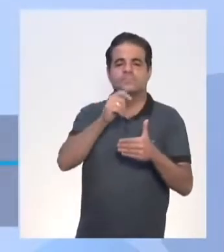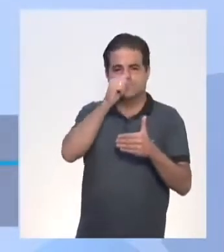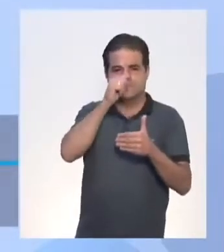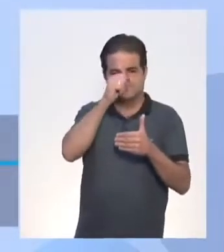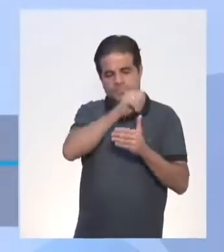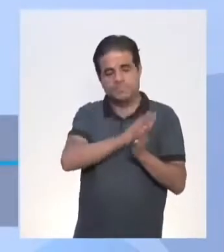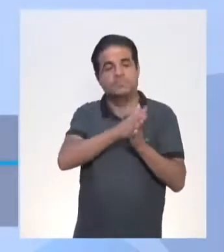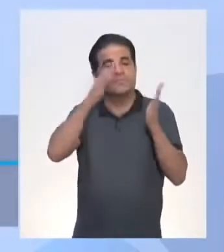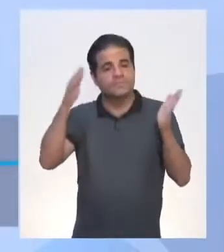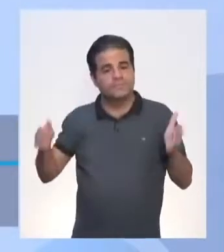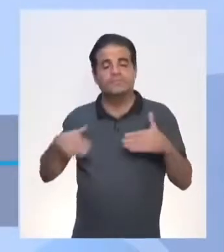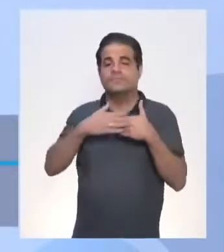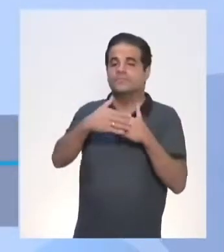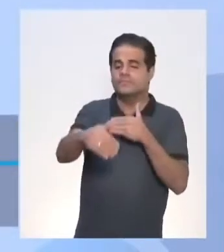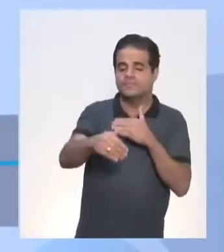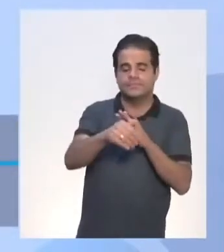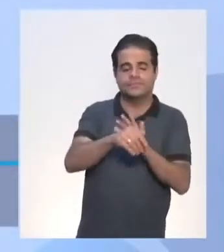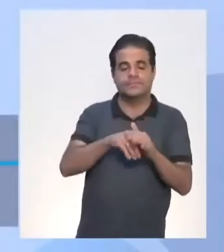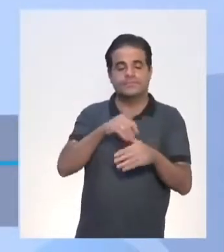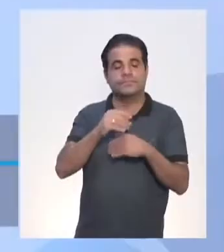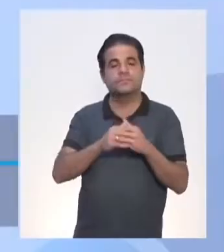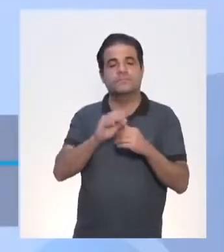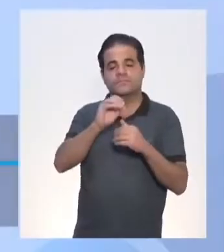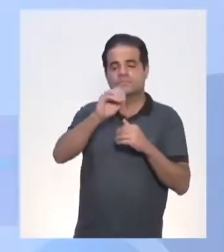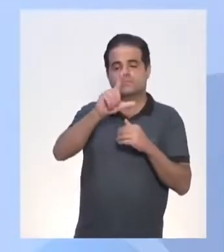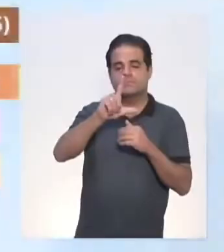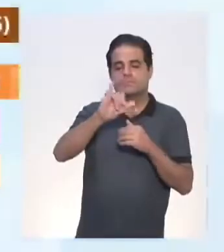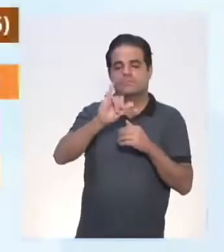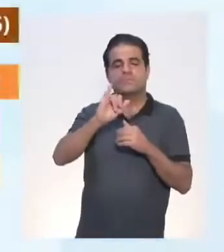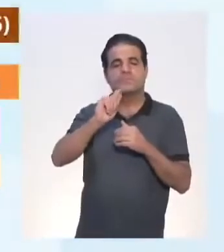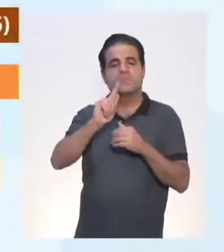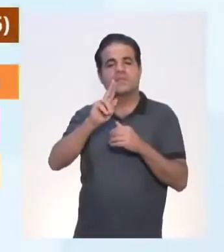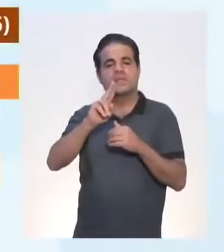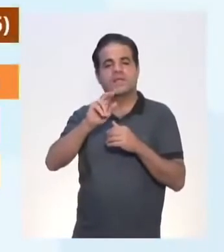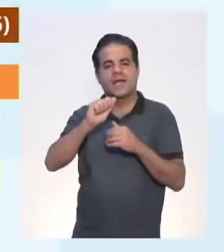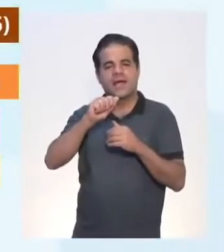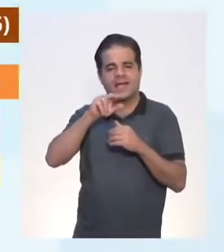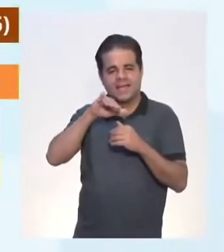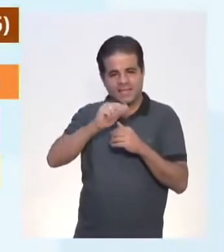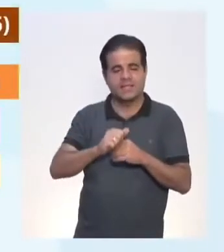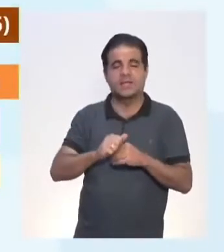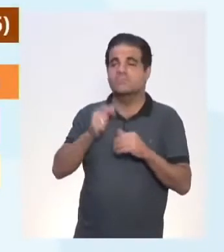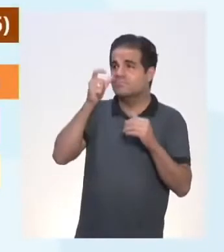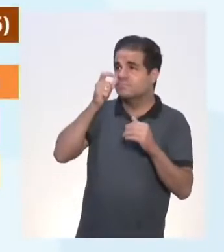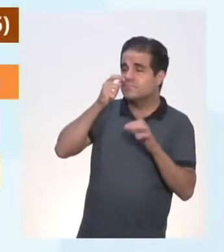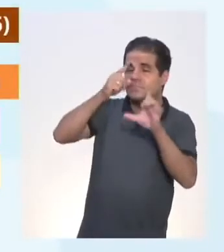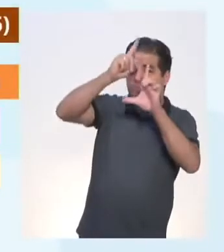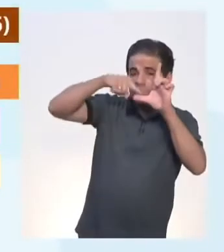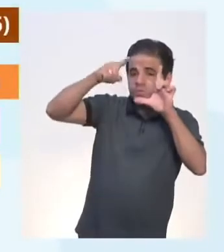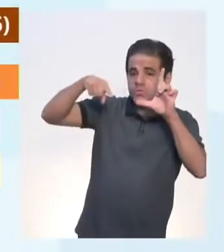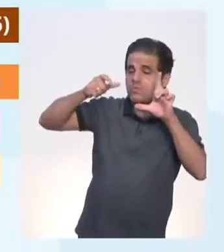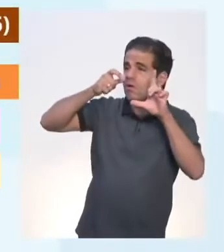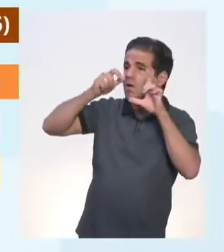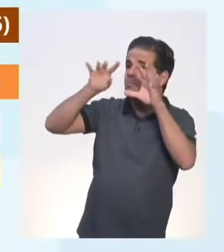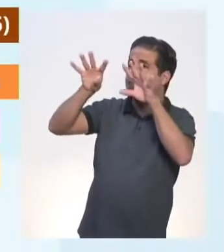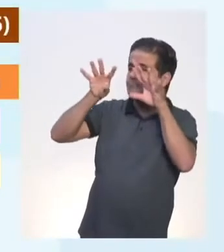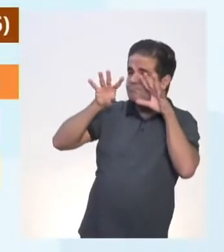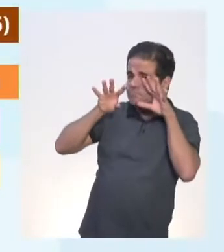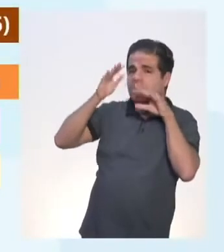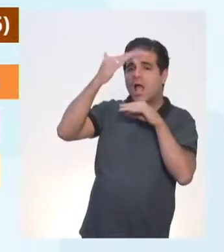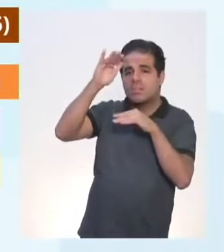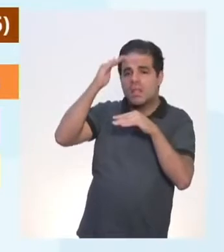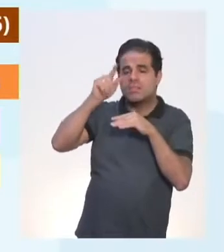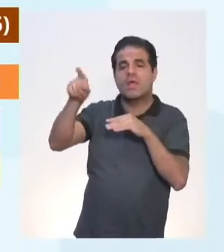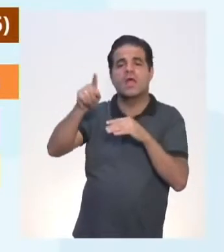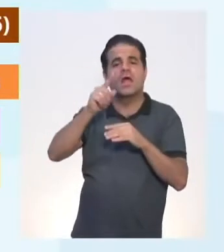expansão, e também a República Oligárquica. Vamos voltar mais uma vez no infográfico para que nós possamos entender.